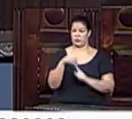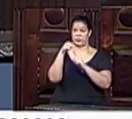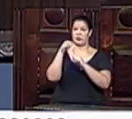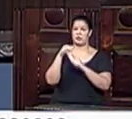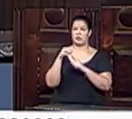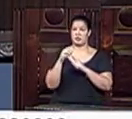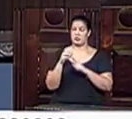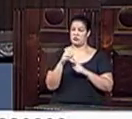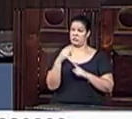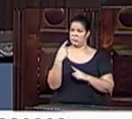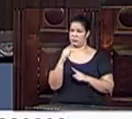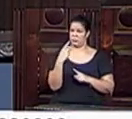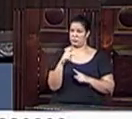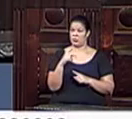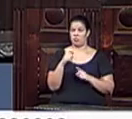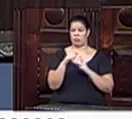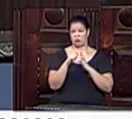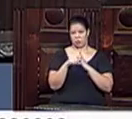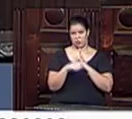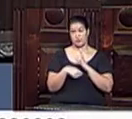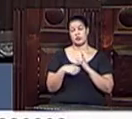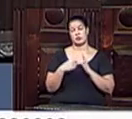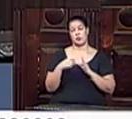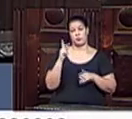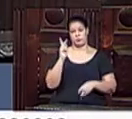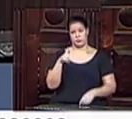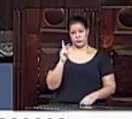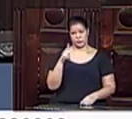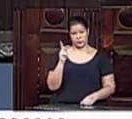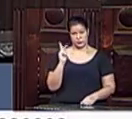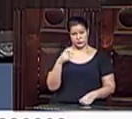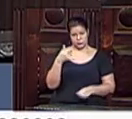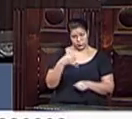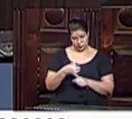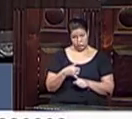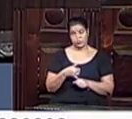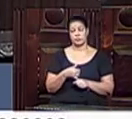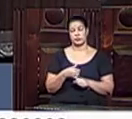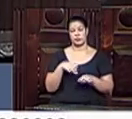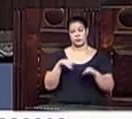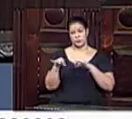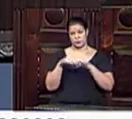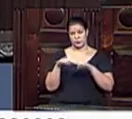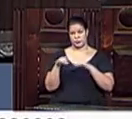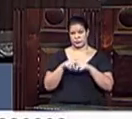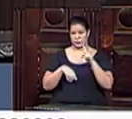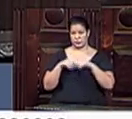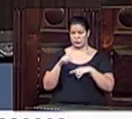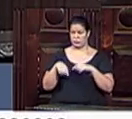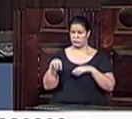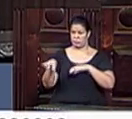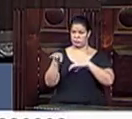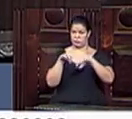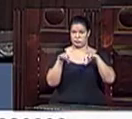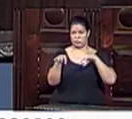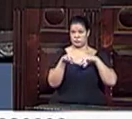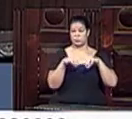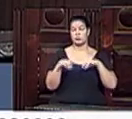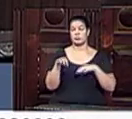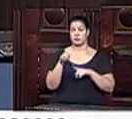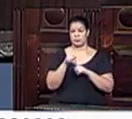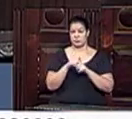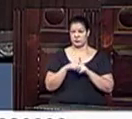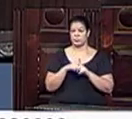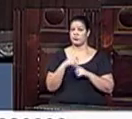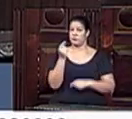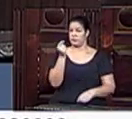ser aplicado a cada mês ao petróleo produzido em cada campo durante o referido mês,